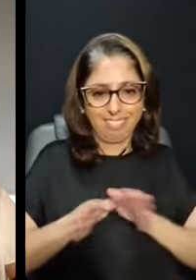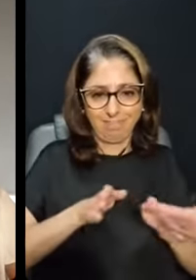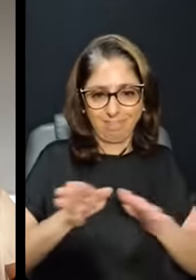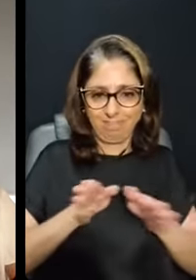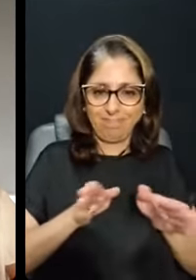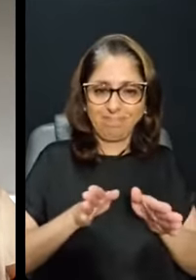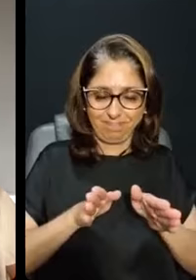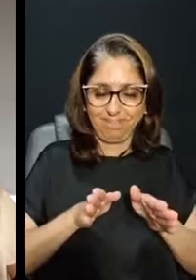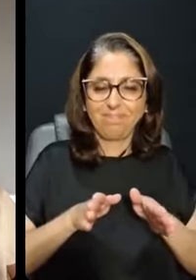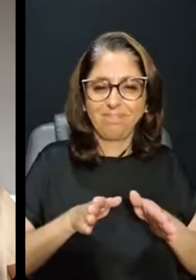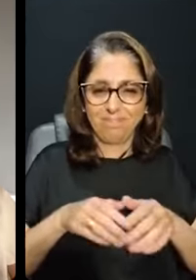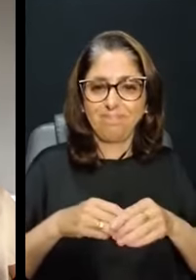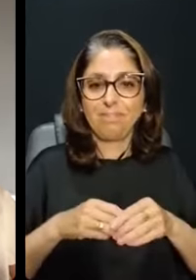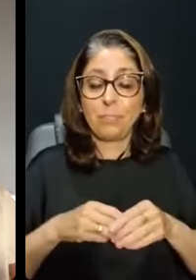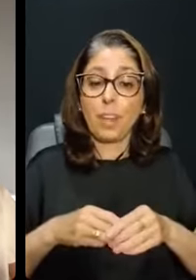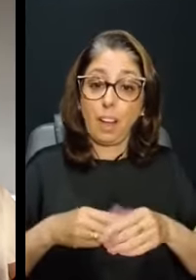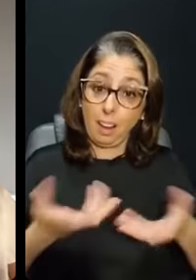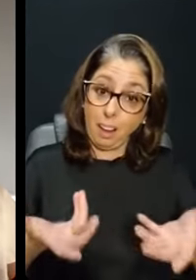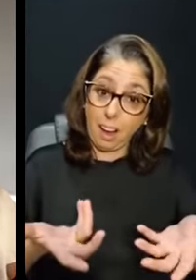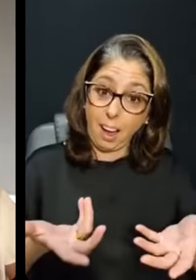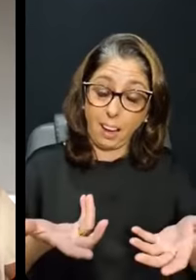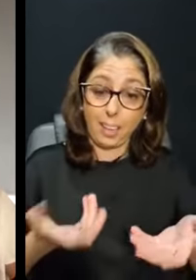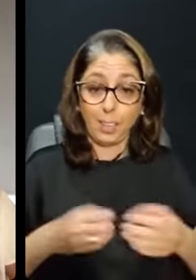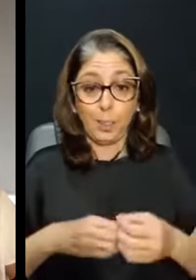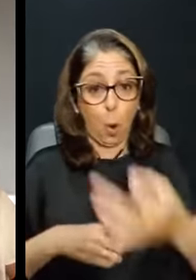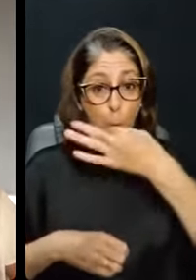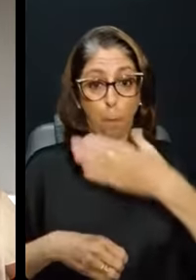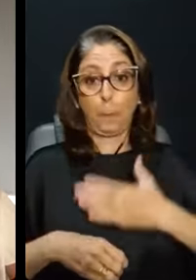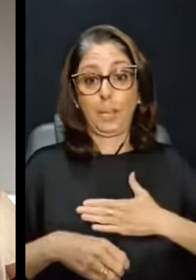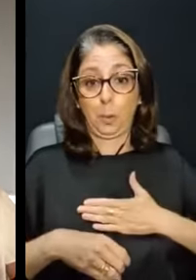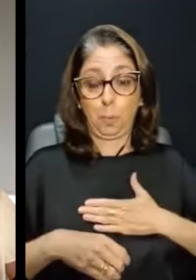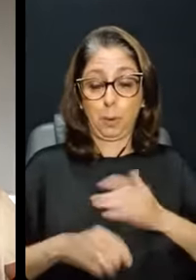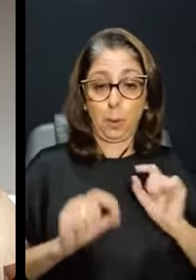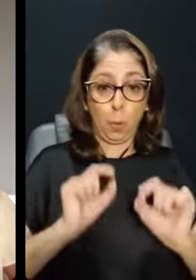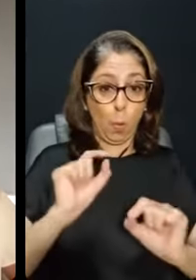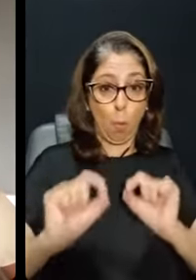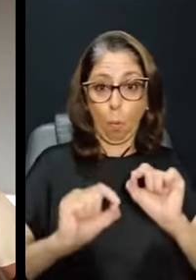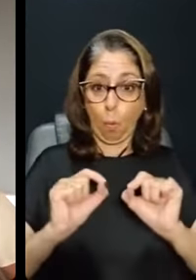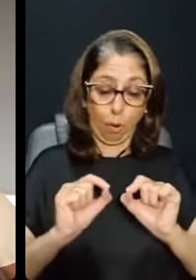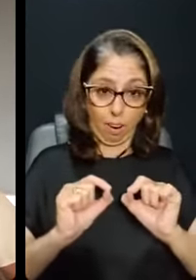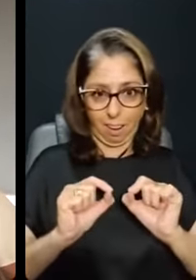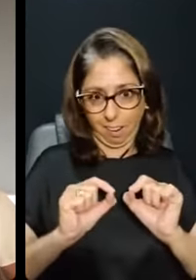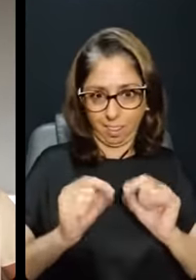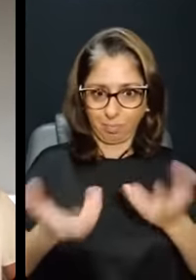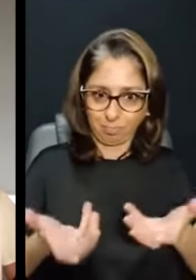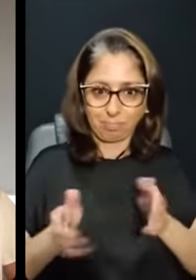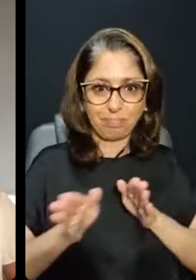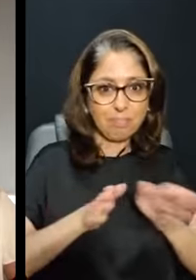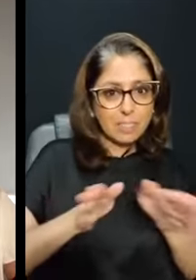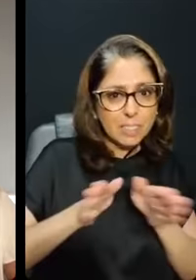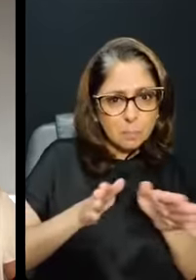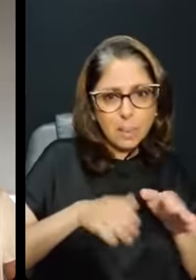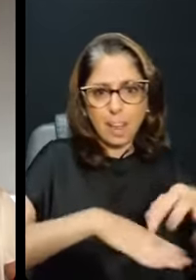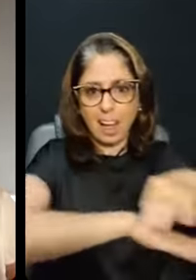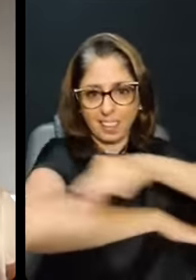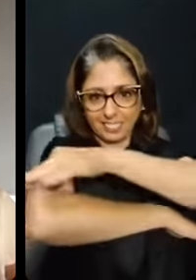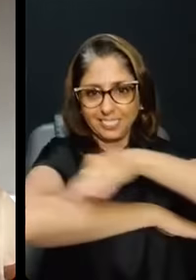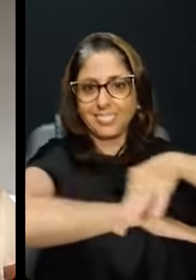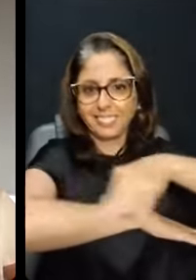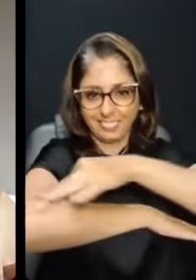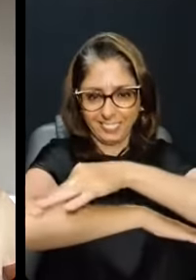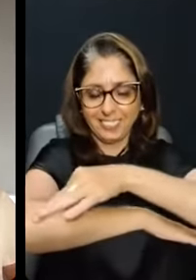de que eu me reencontrei numa arquitetura mais humana, na arquitetura acessível. E na